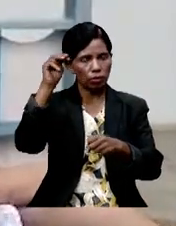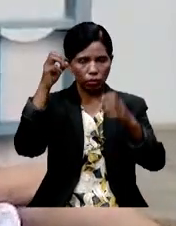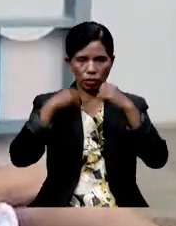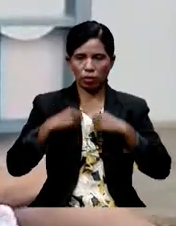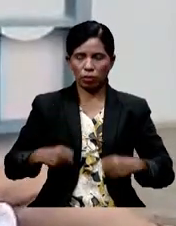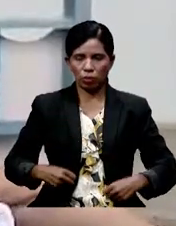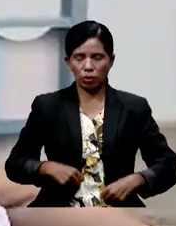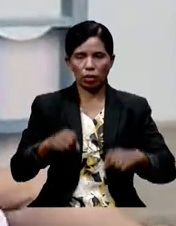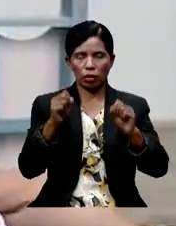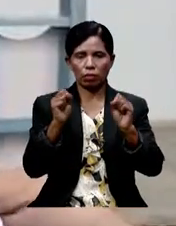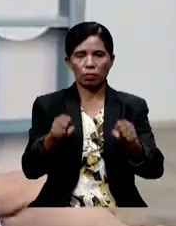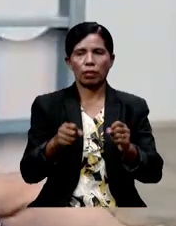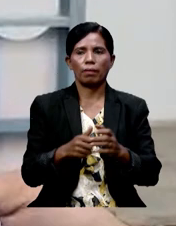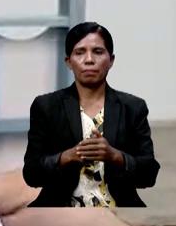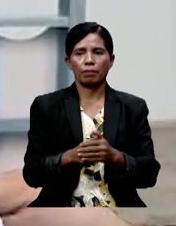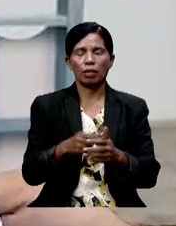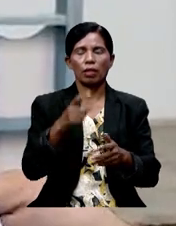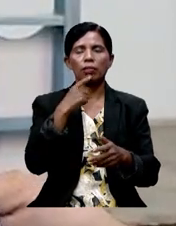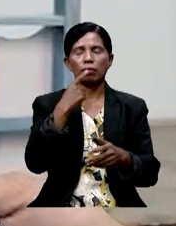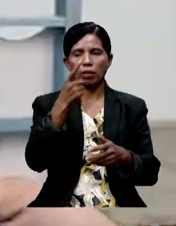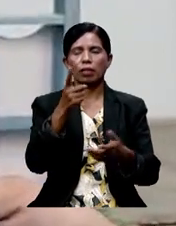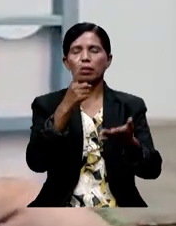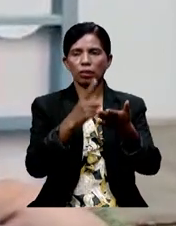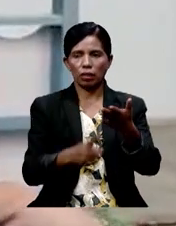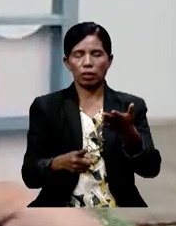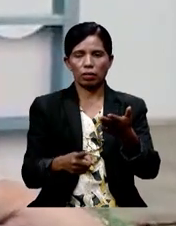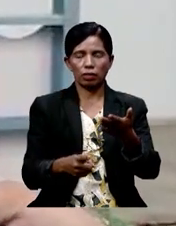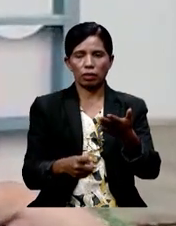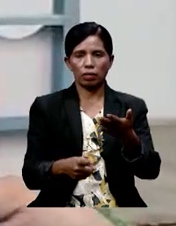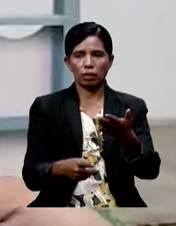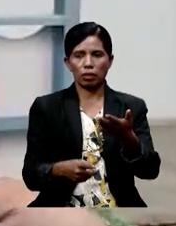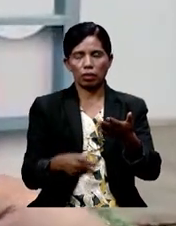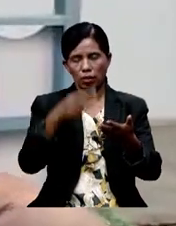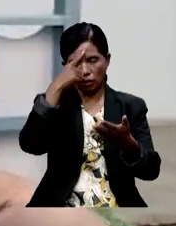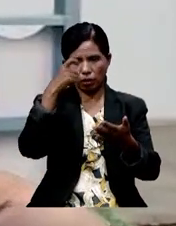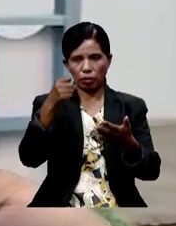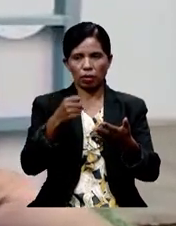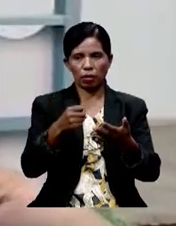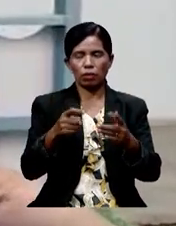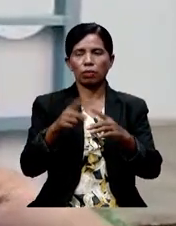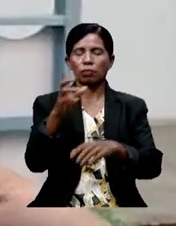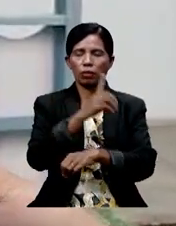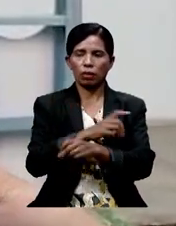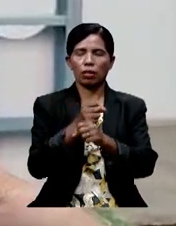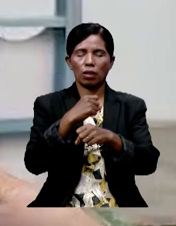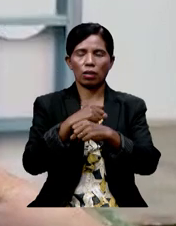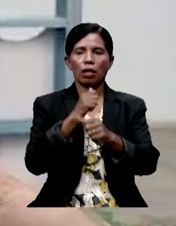o nível alcança e também a atividade da mãe, também ouvir a